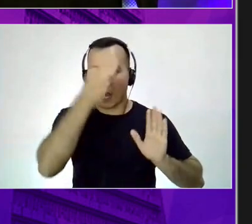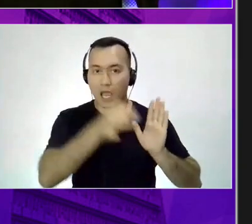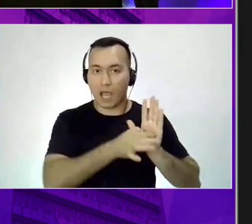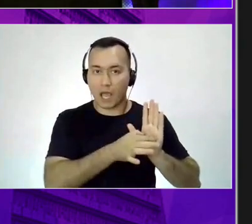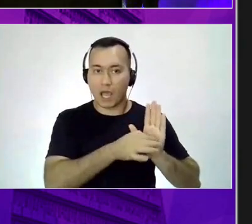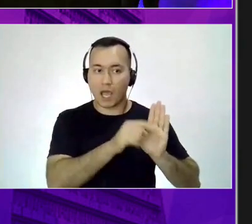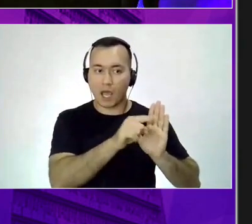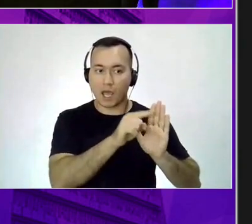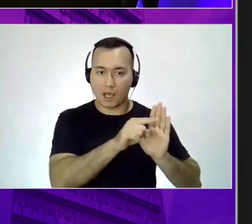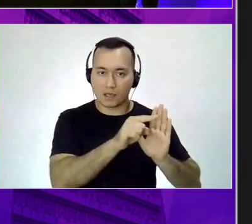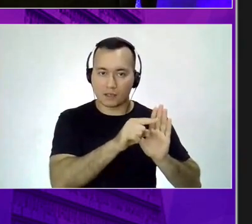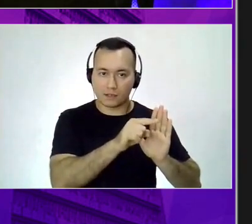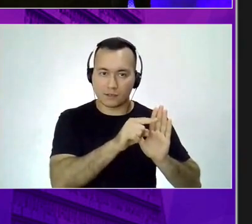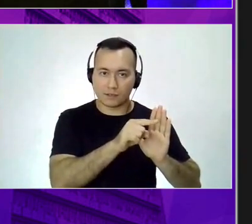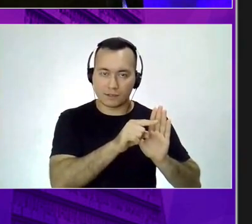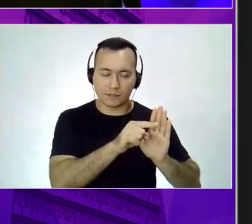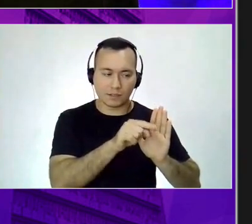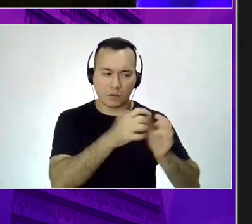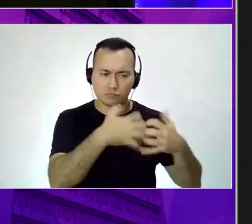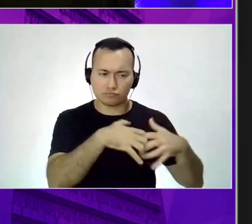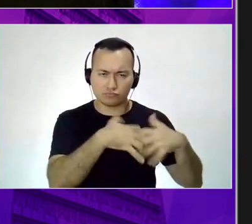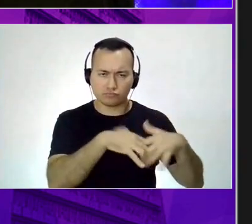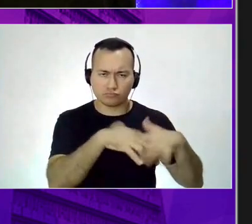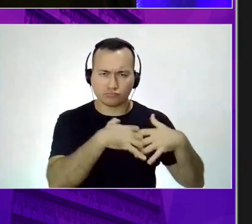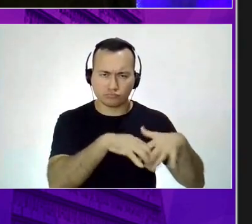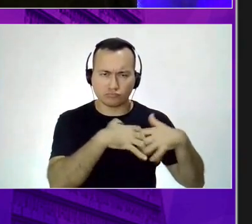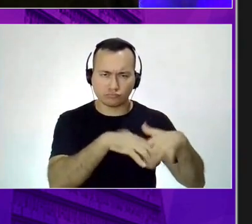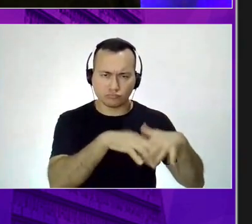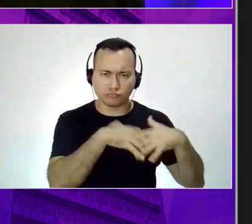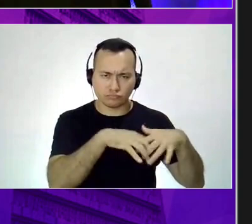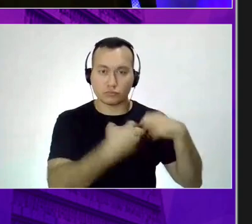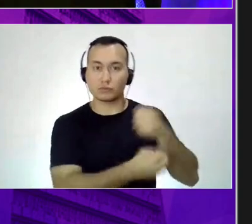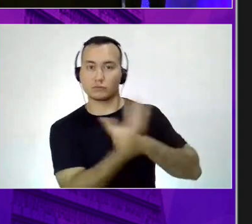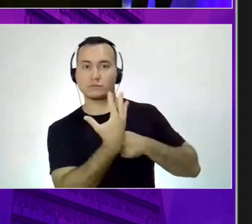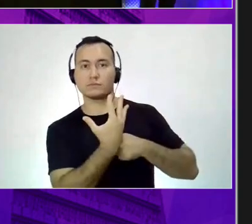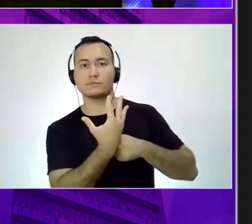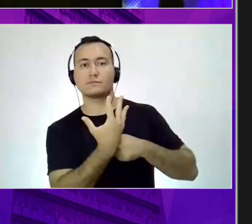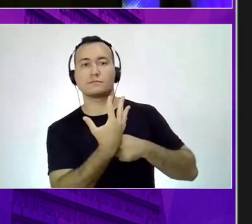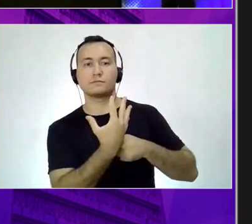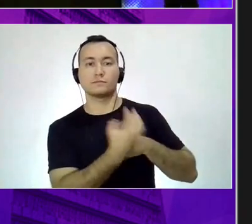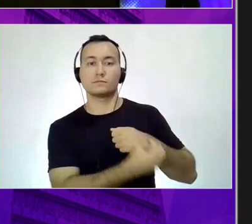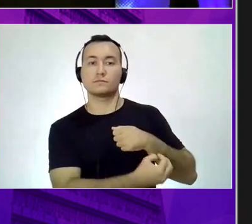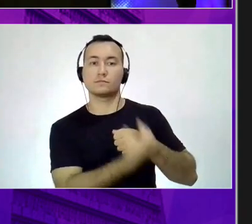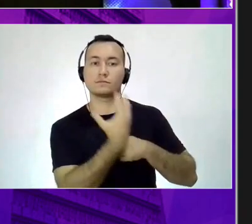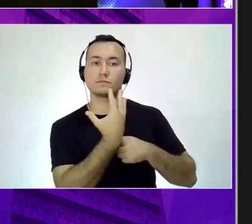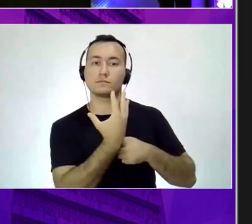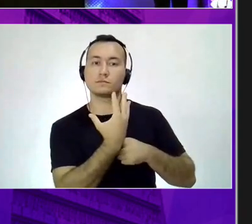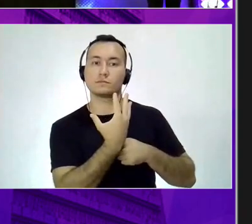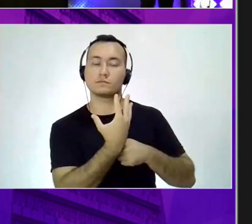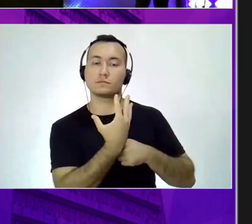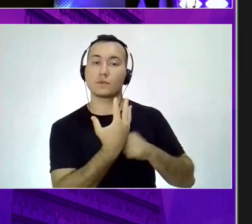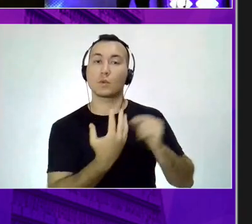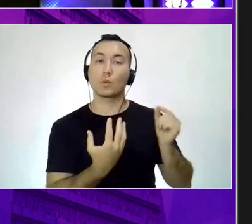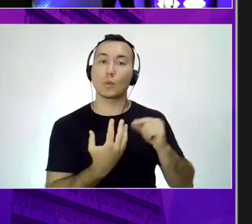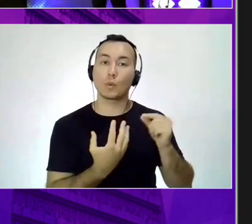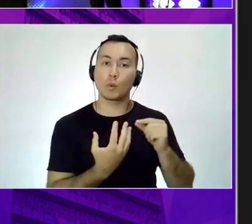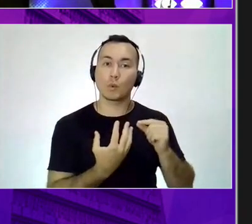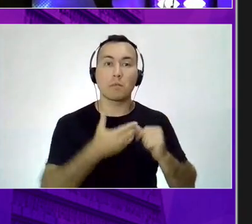ali, né? Então, ele vai identificar e vai me dar a sugestão. Que, no caso aqui, é gato.